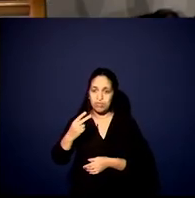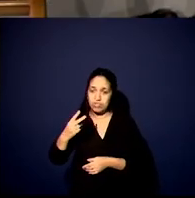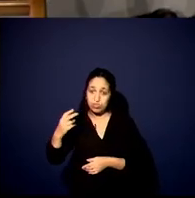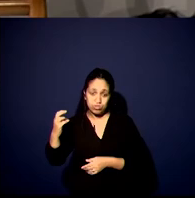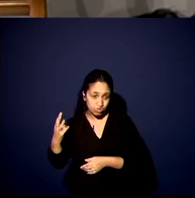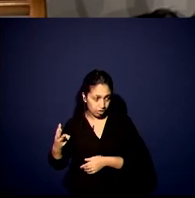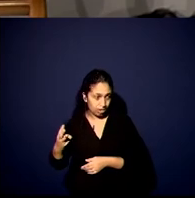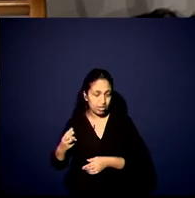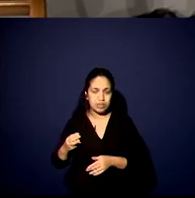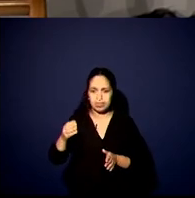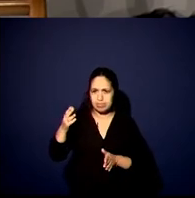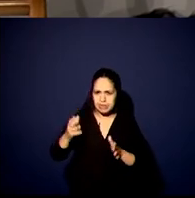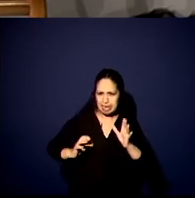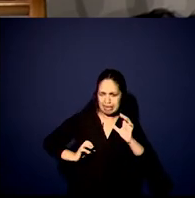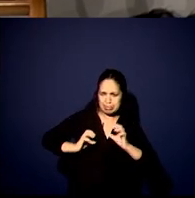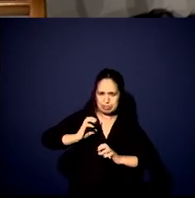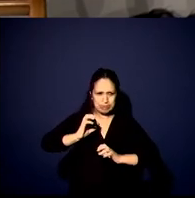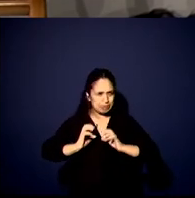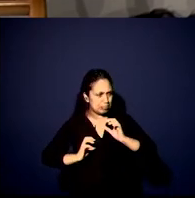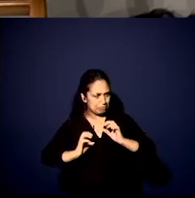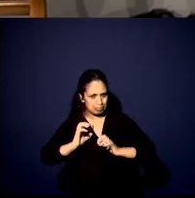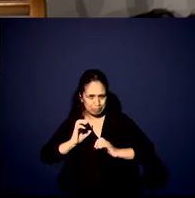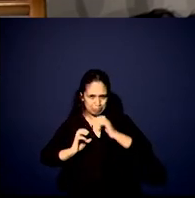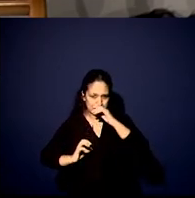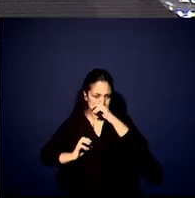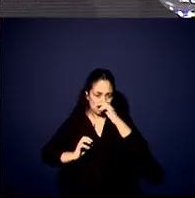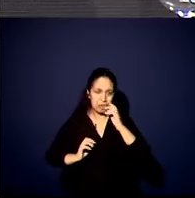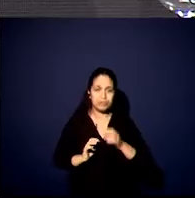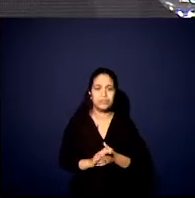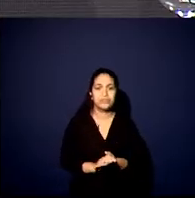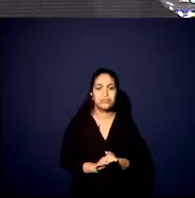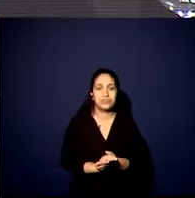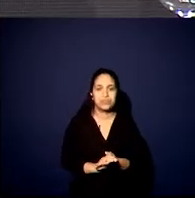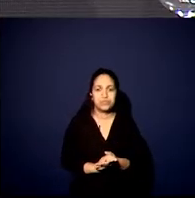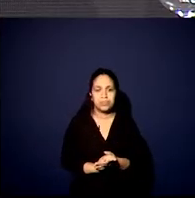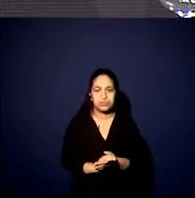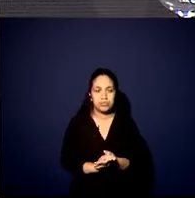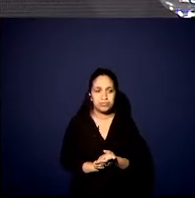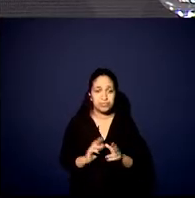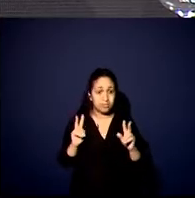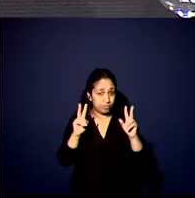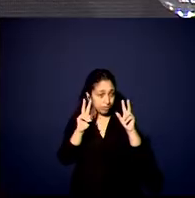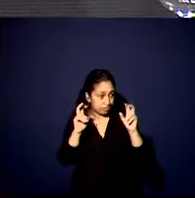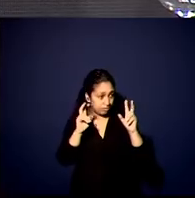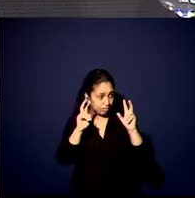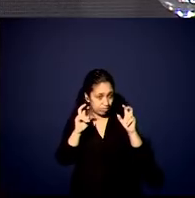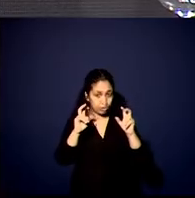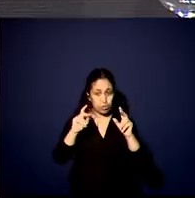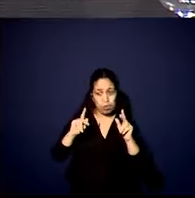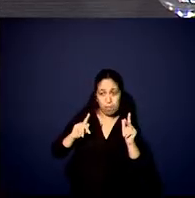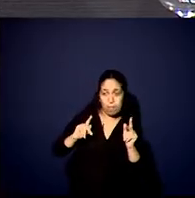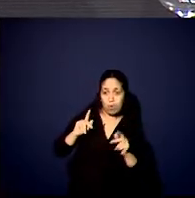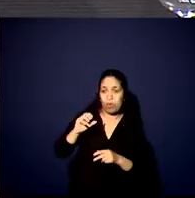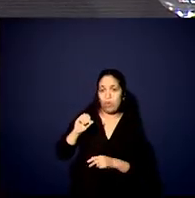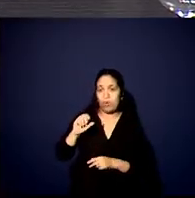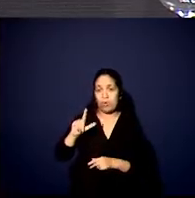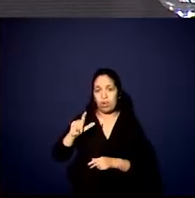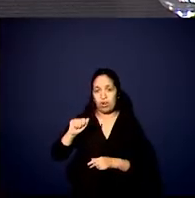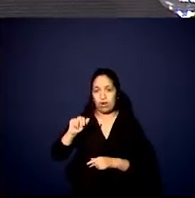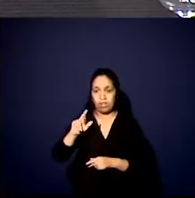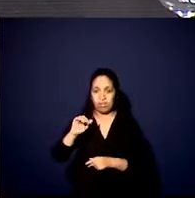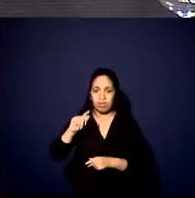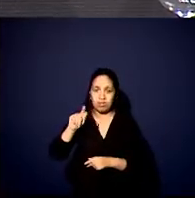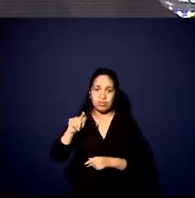momento de intensa conflituosidade que se convencionou chamar de abre aspas polarização é claro que